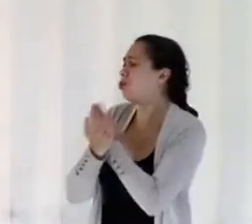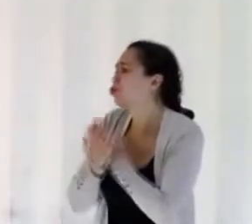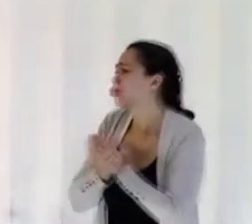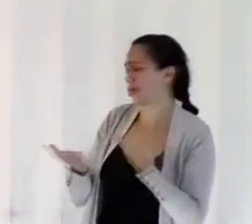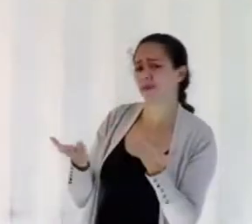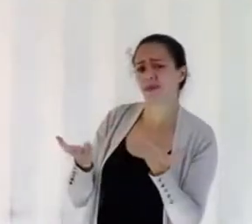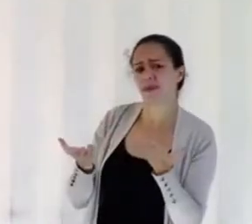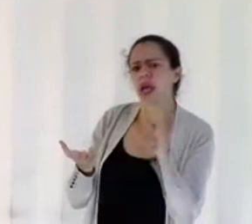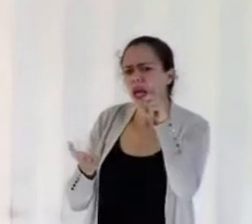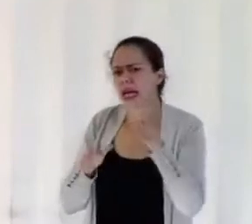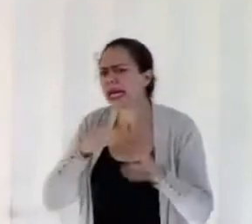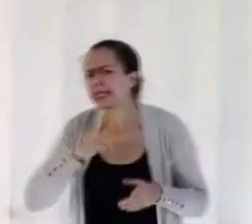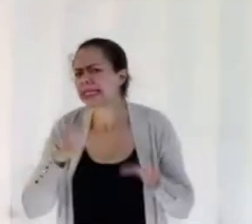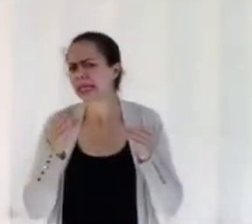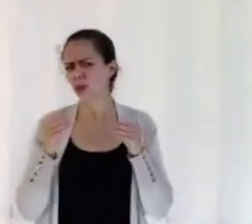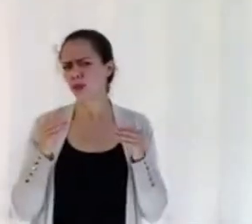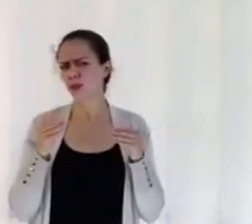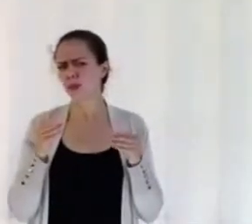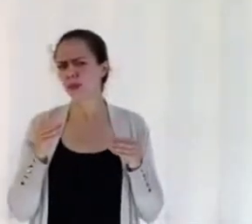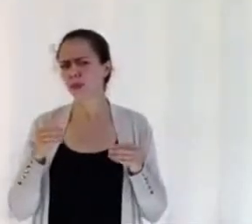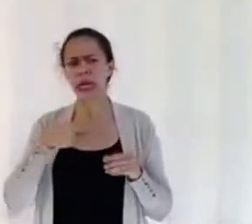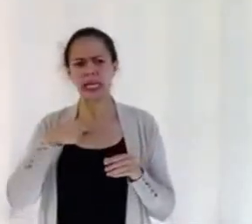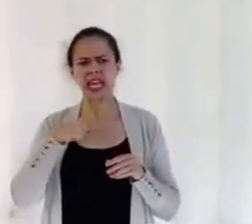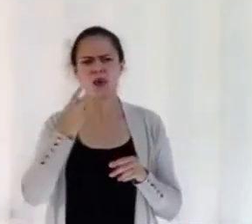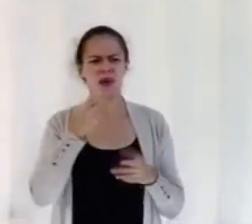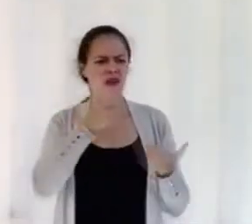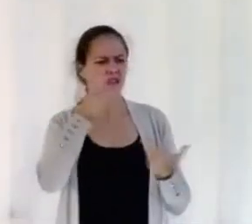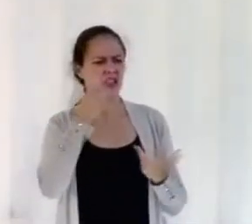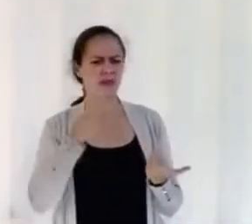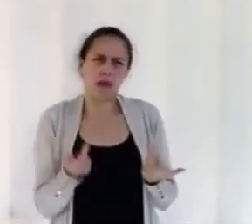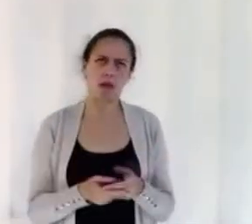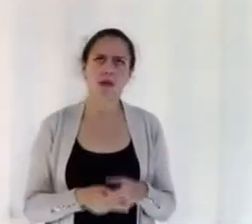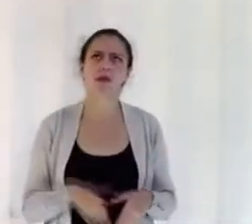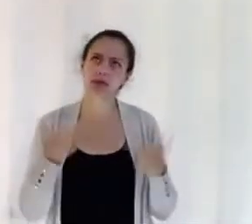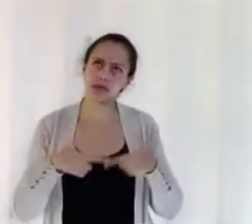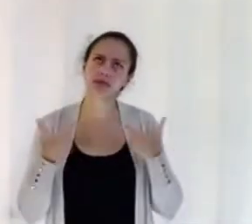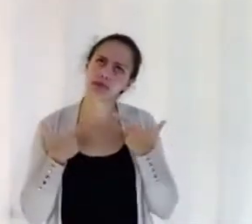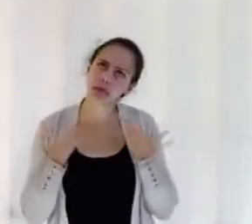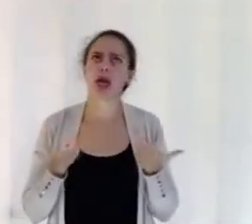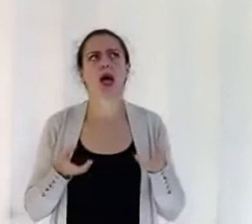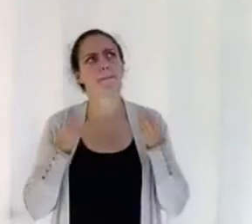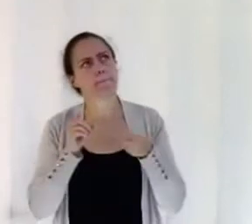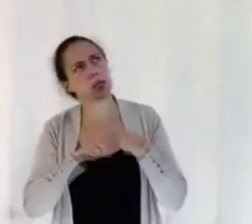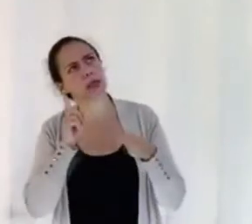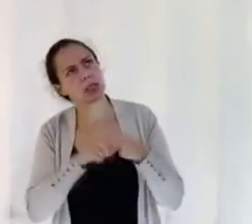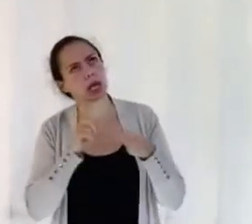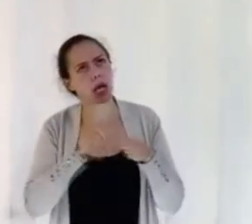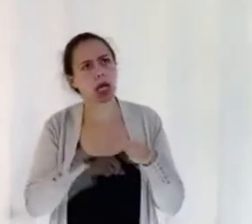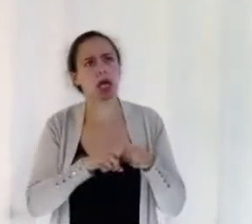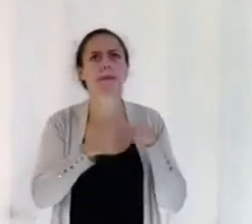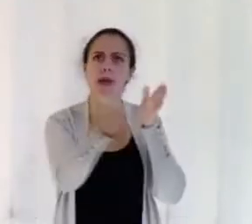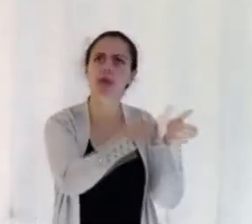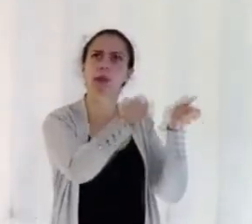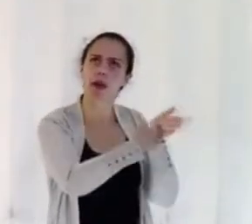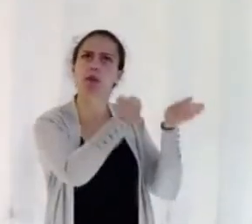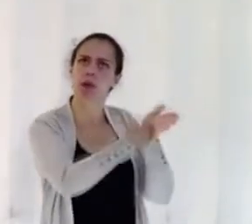E eu estou falando isso não como uma crítica, mas com alegria. Sabe por quê? Porque é muito prazeroso saber que as ovelhas confiam em nós.